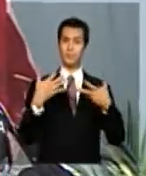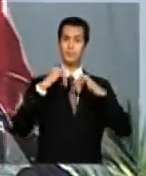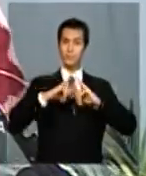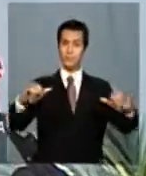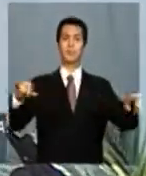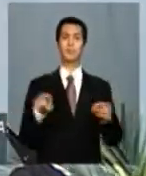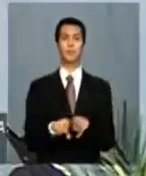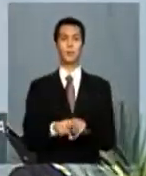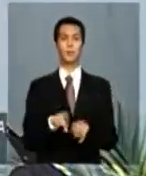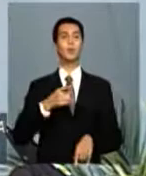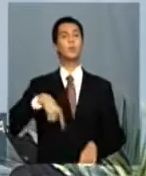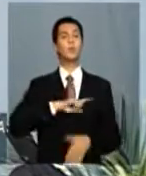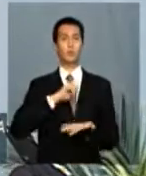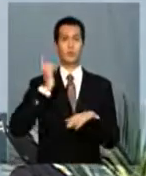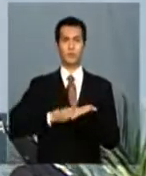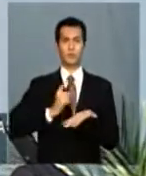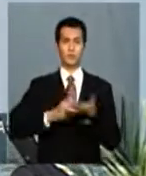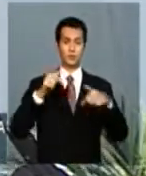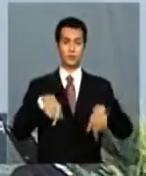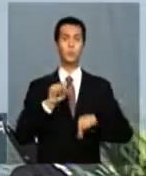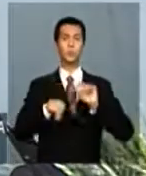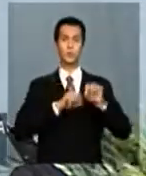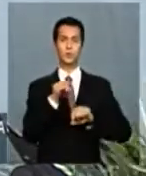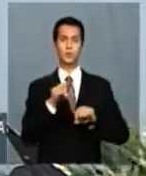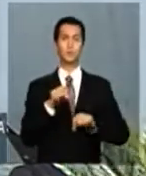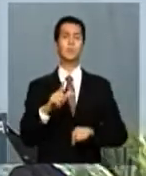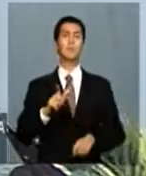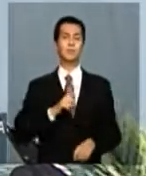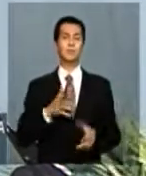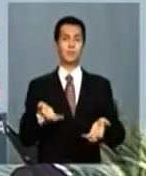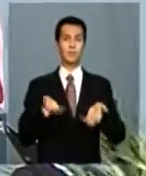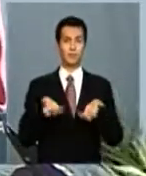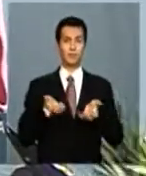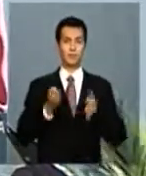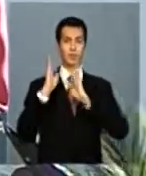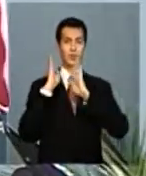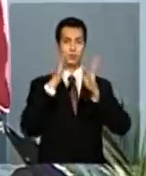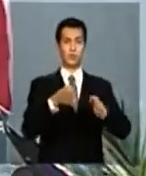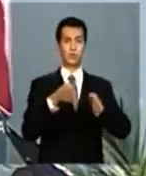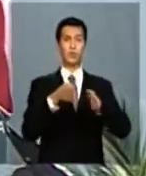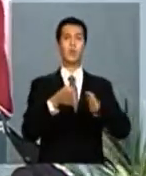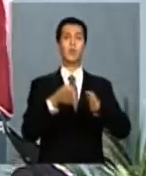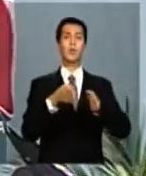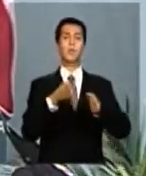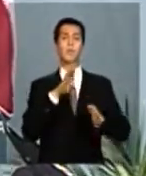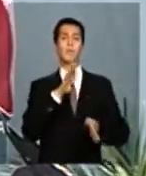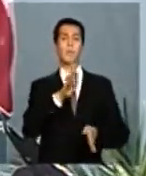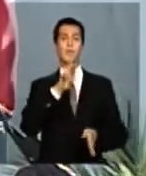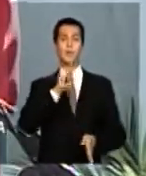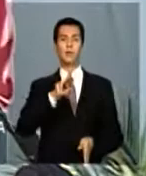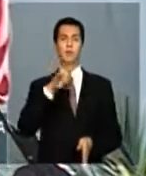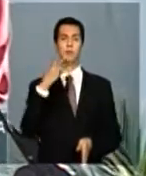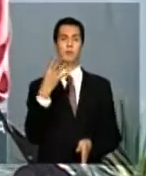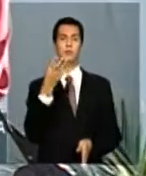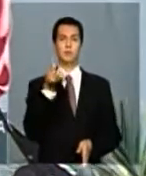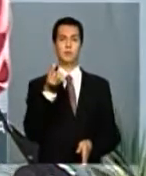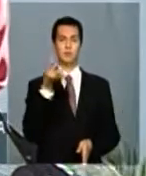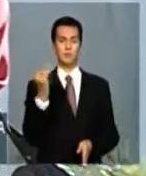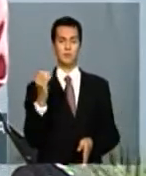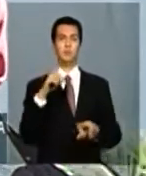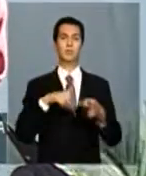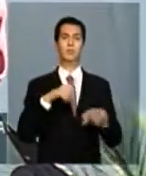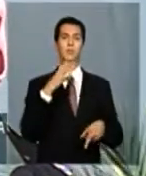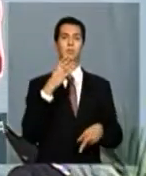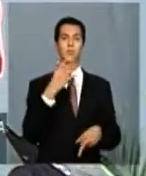nós assumimos o compromisso aqui da duplicação da 470 e da 280.